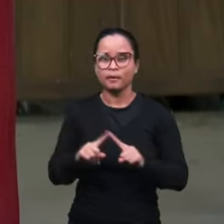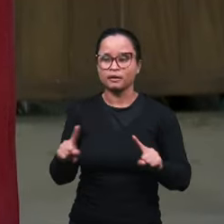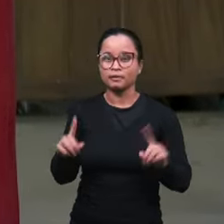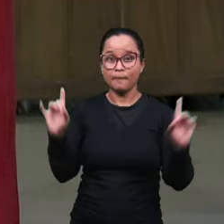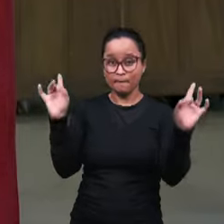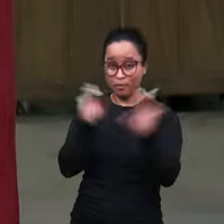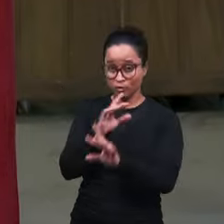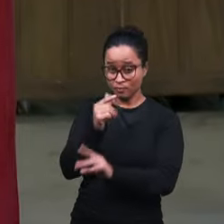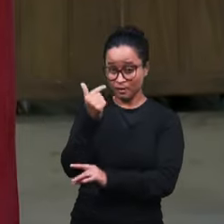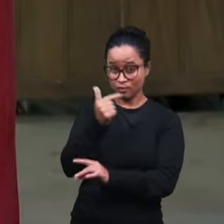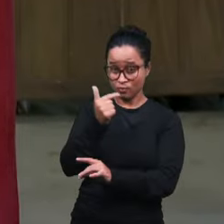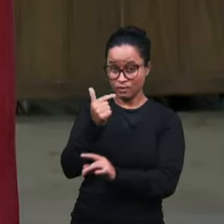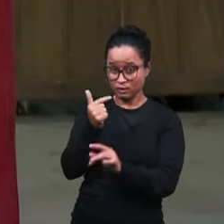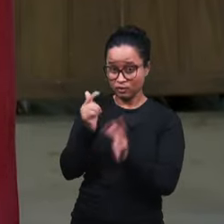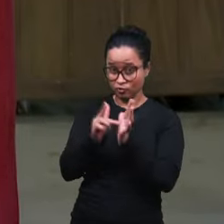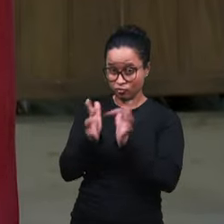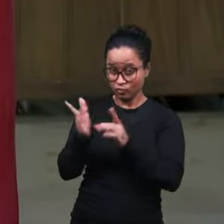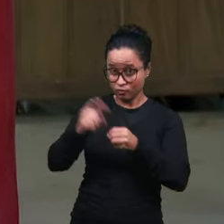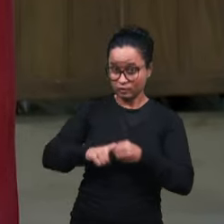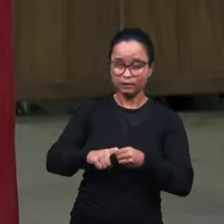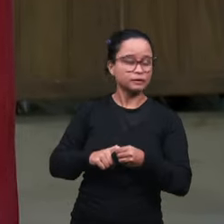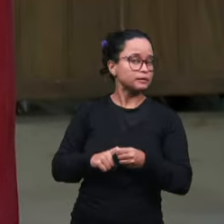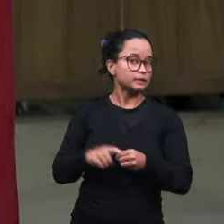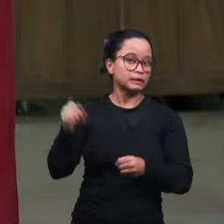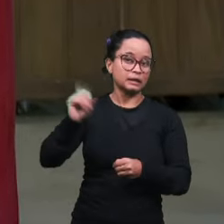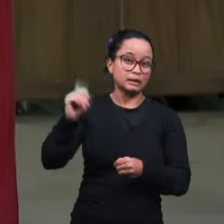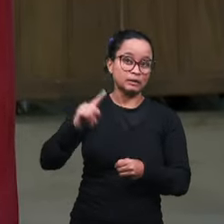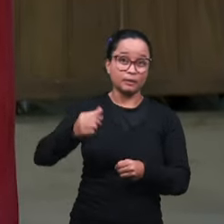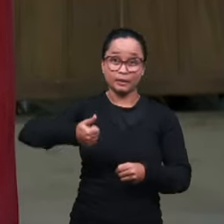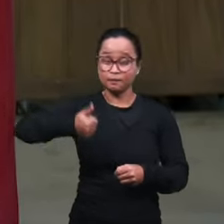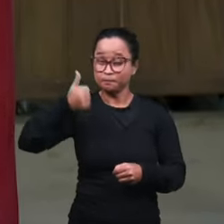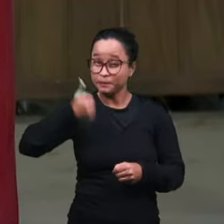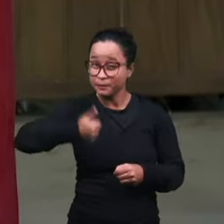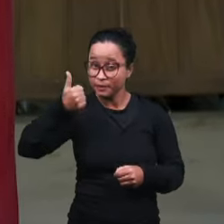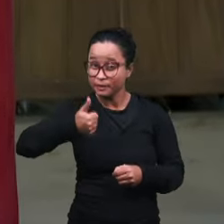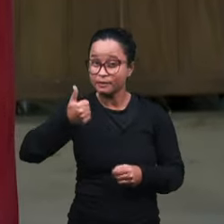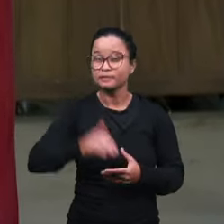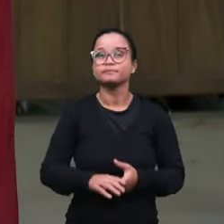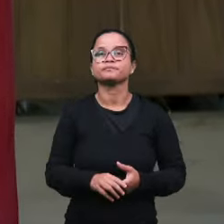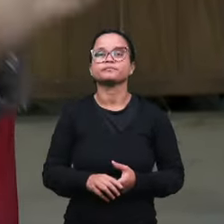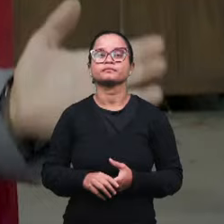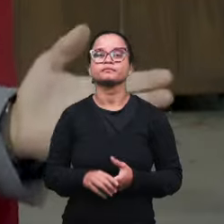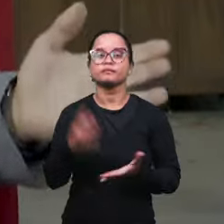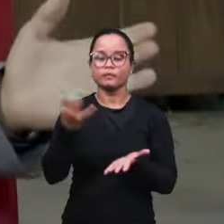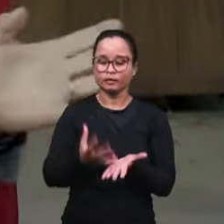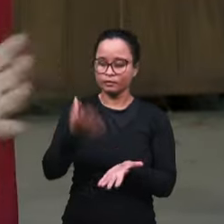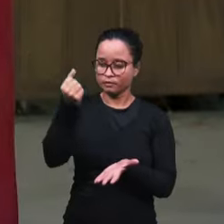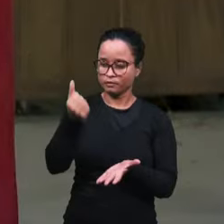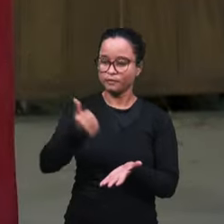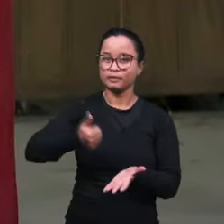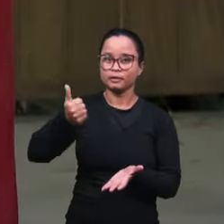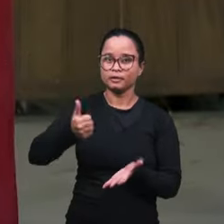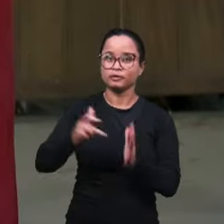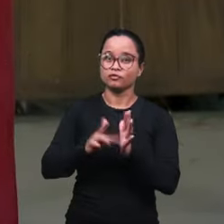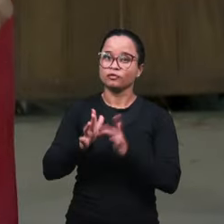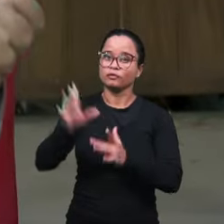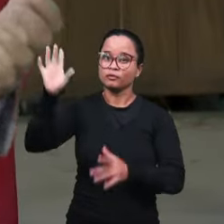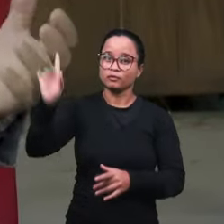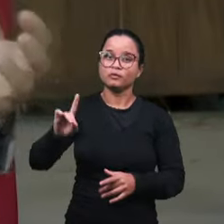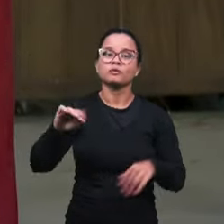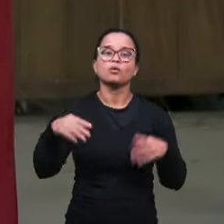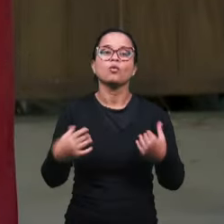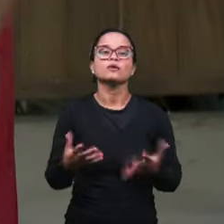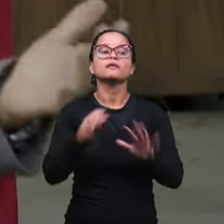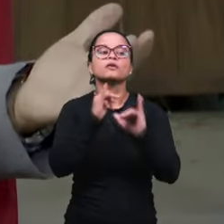não, para ele estar preparado para a primeira, para o arrebatamento, ou seja, se nós podemos chamar o arrebatamento de primeira vinda, né? Então qual é a